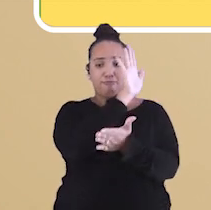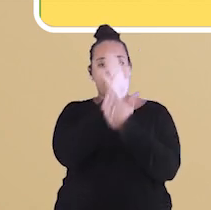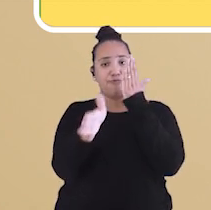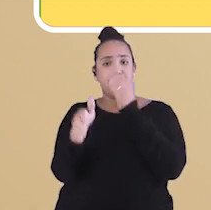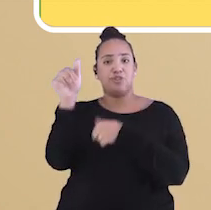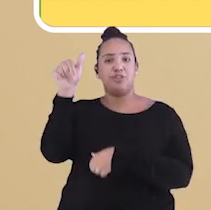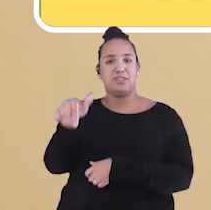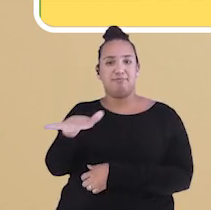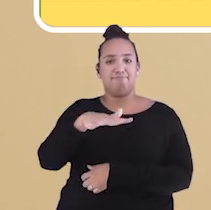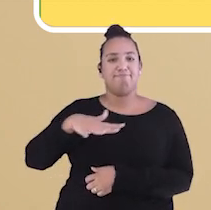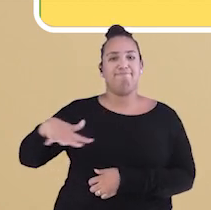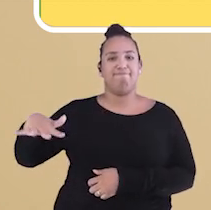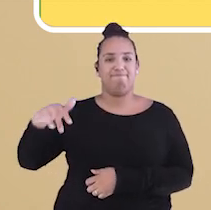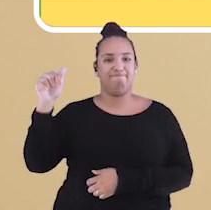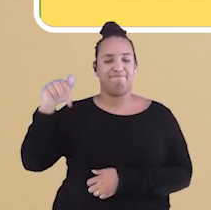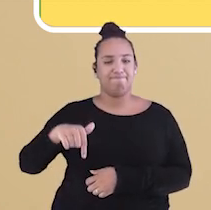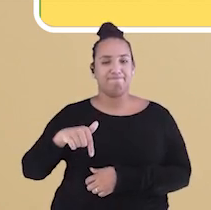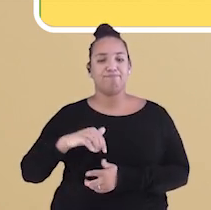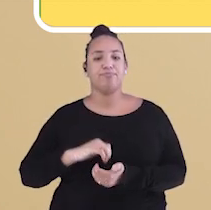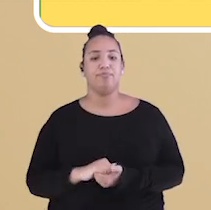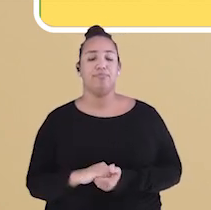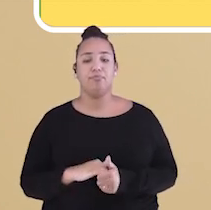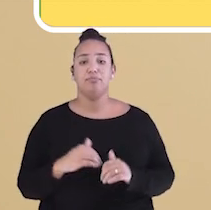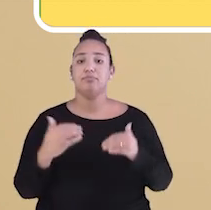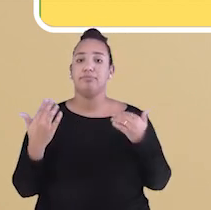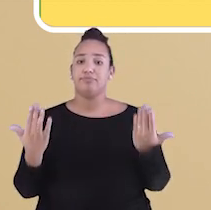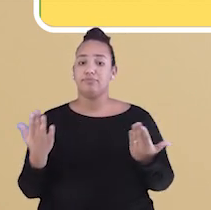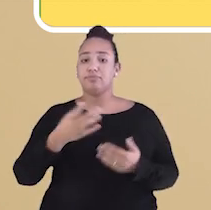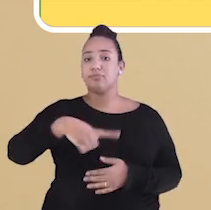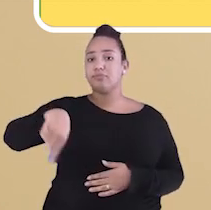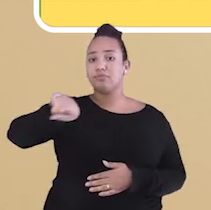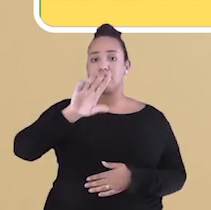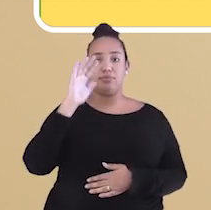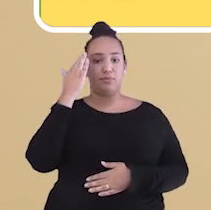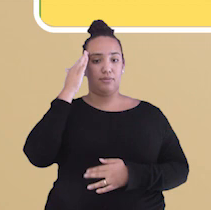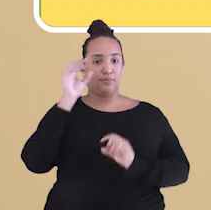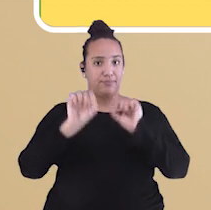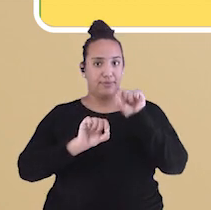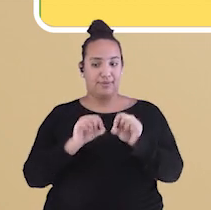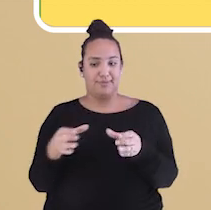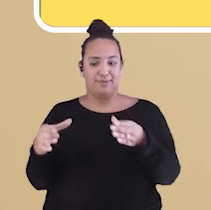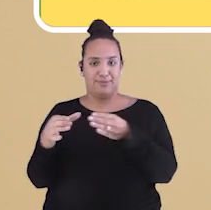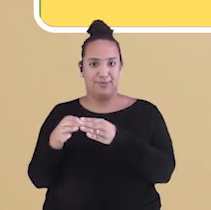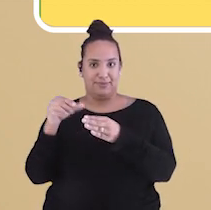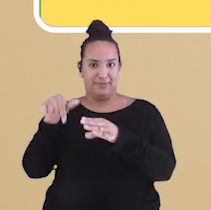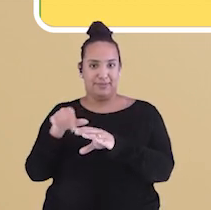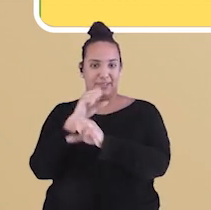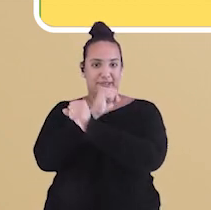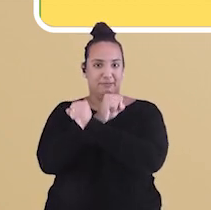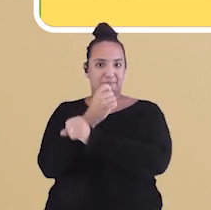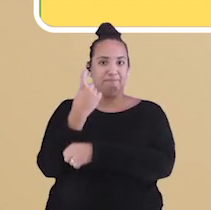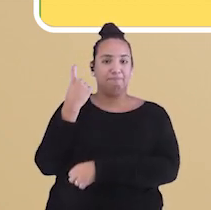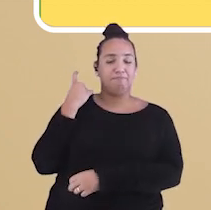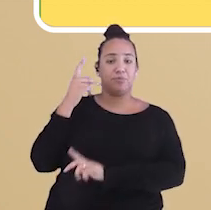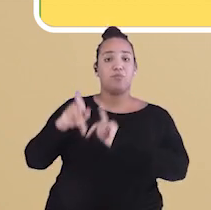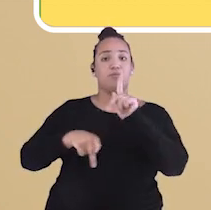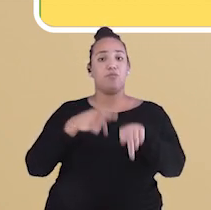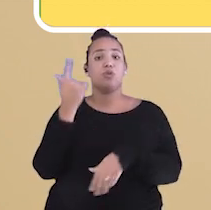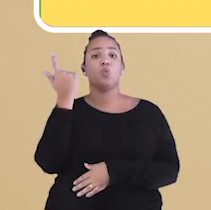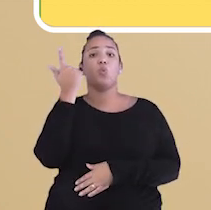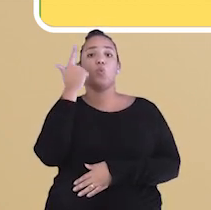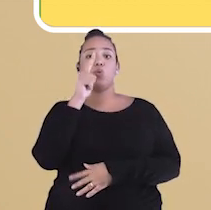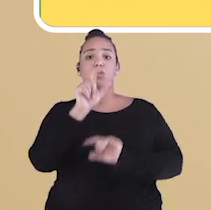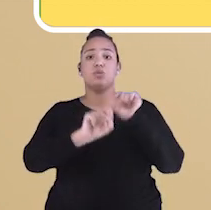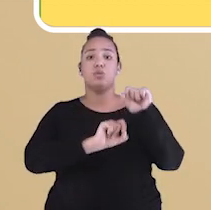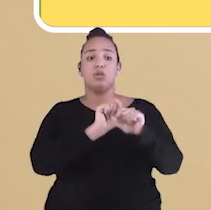dos senhores dos engenhos. Então podemos compreender que os quilombolas são os povos sobreviventes,